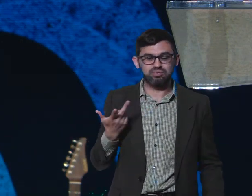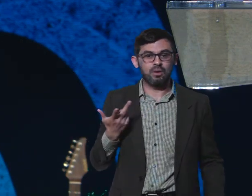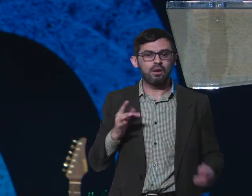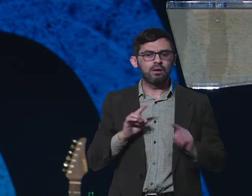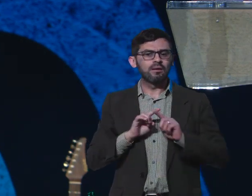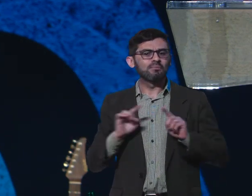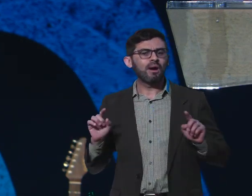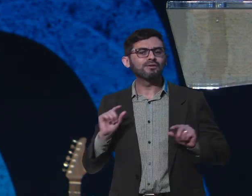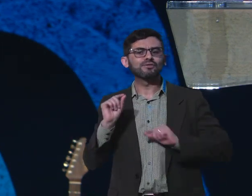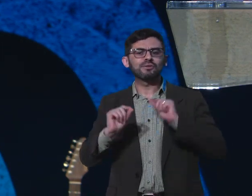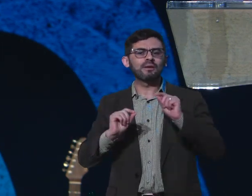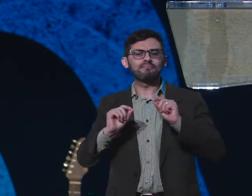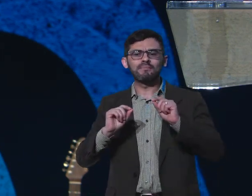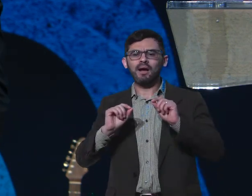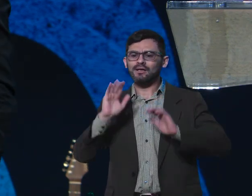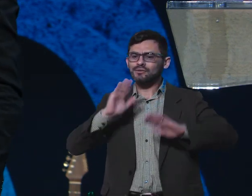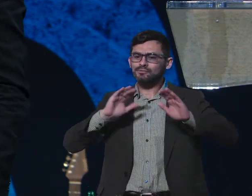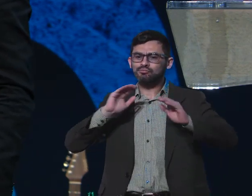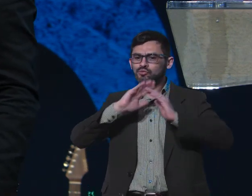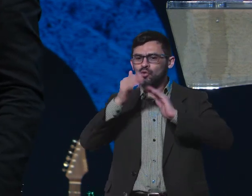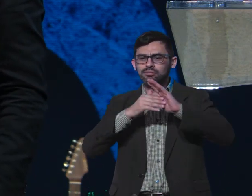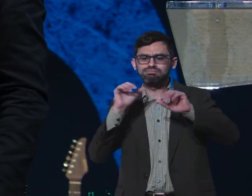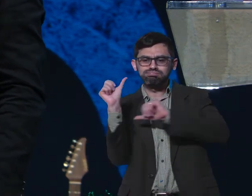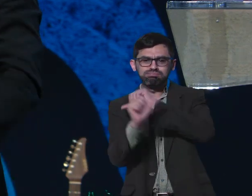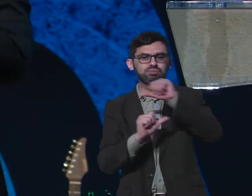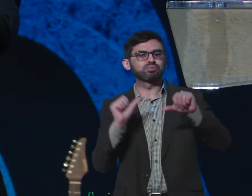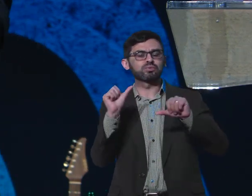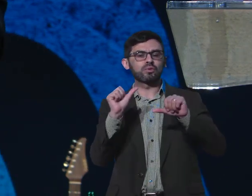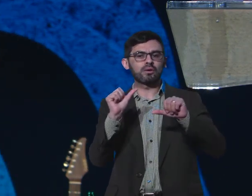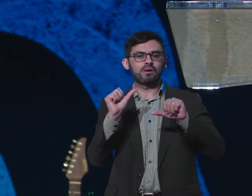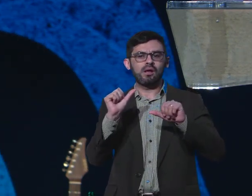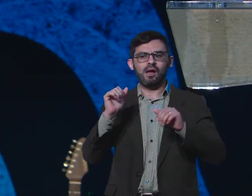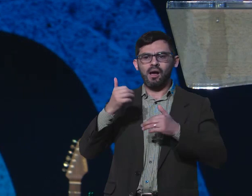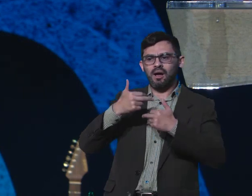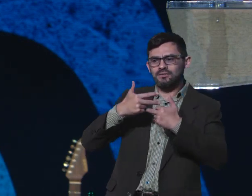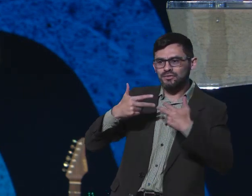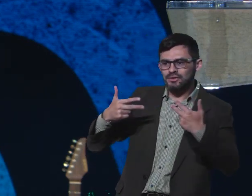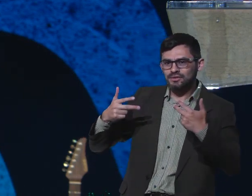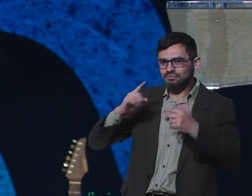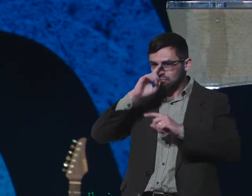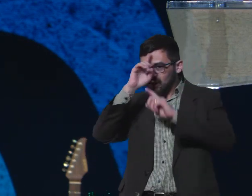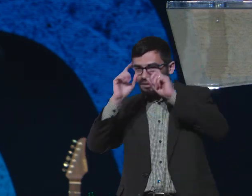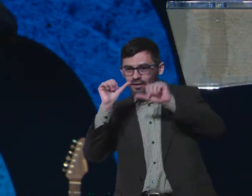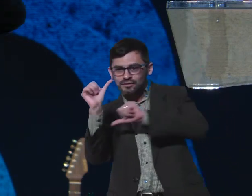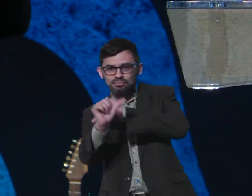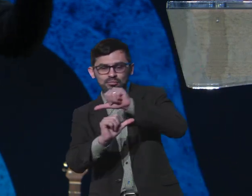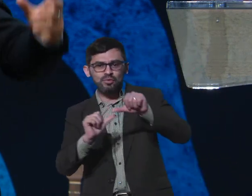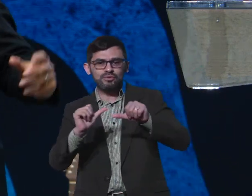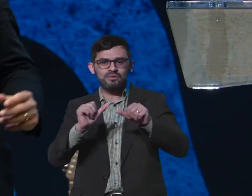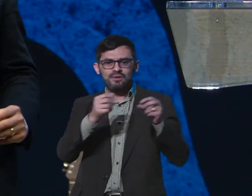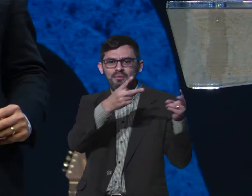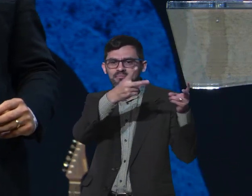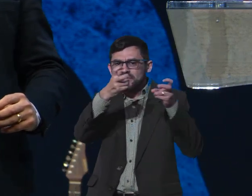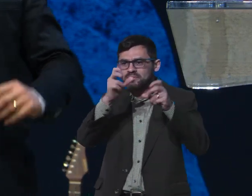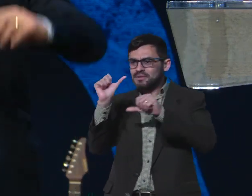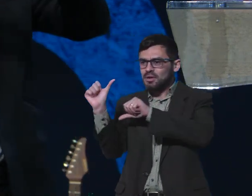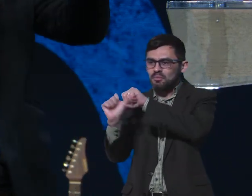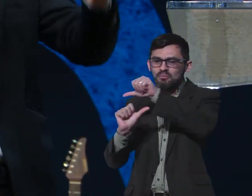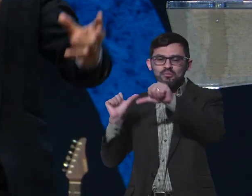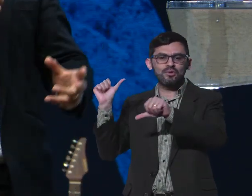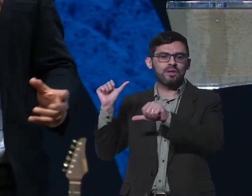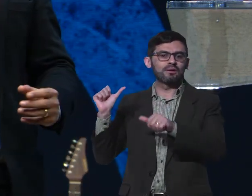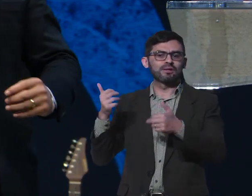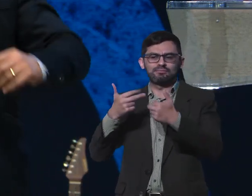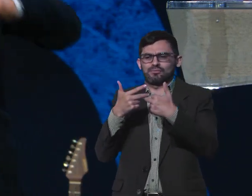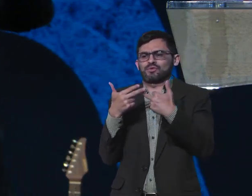Mas de repente tudo pode mudar. As cabeças mudam, os ideais mudam, a percepção muda, a